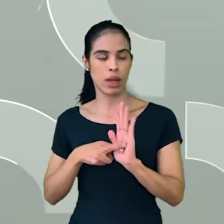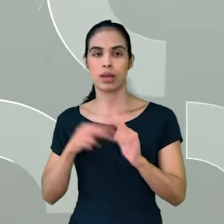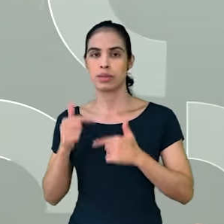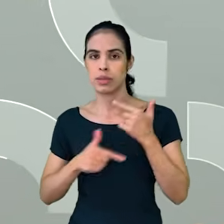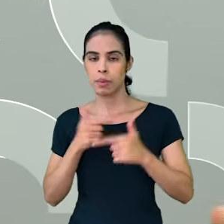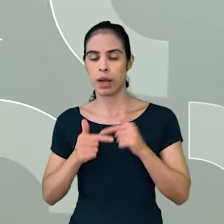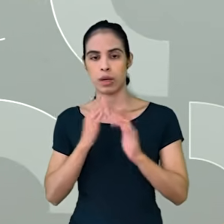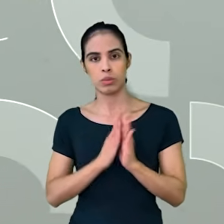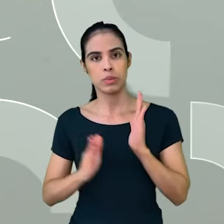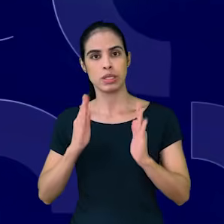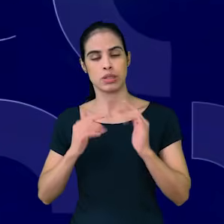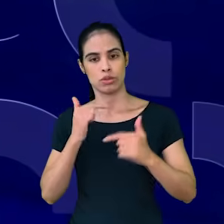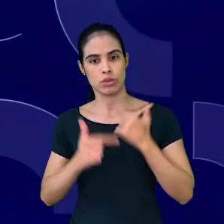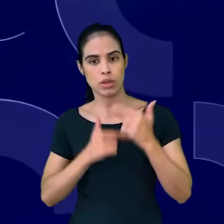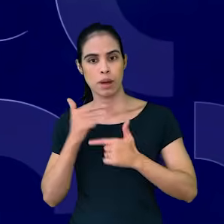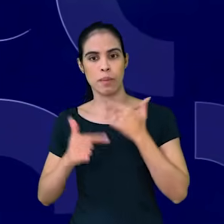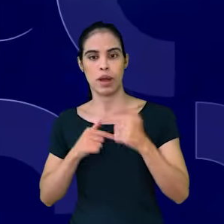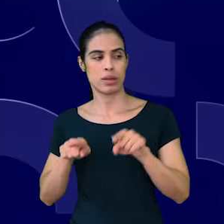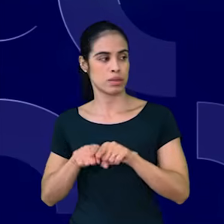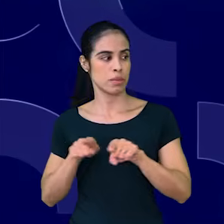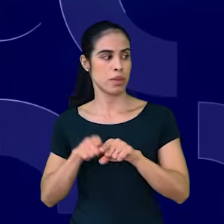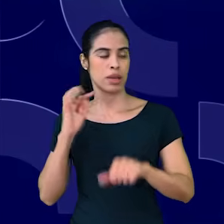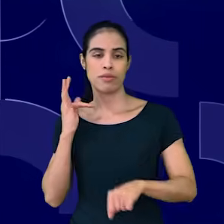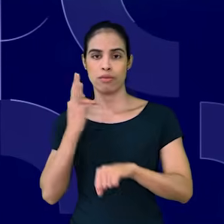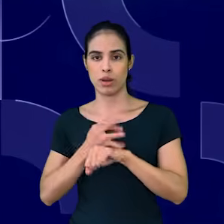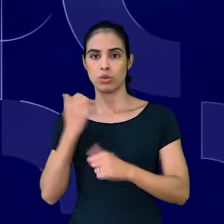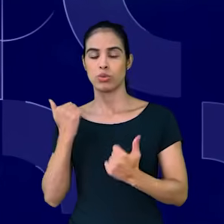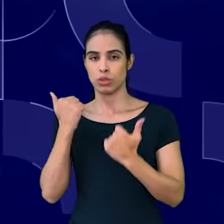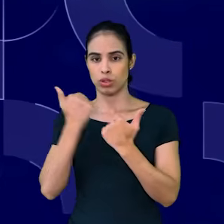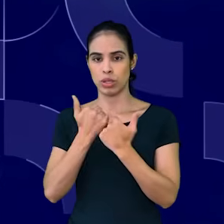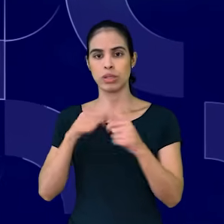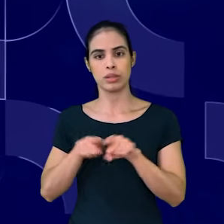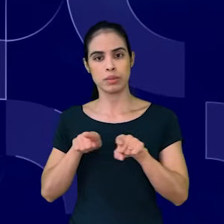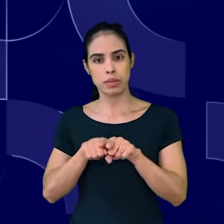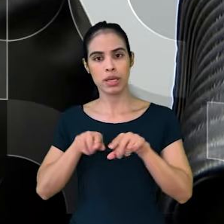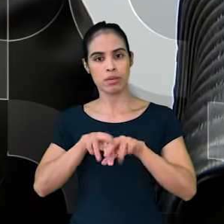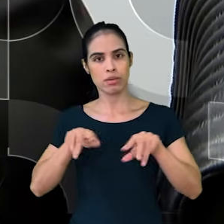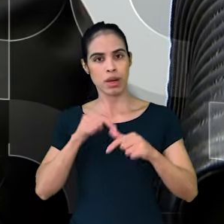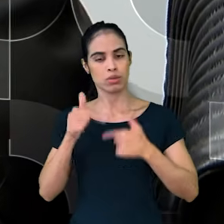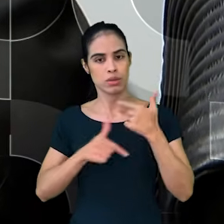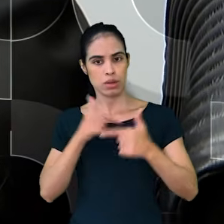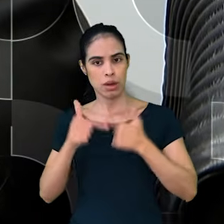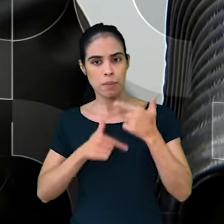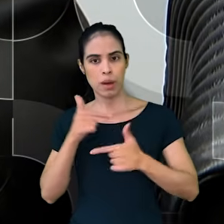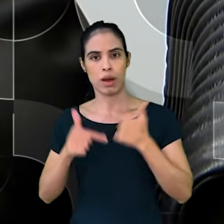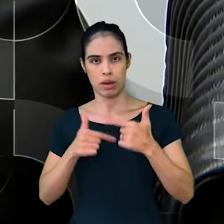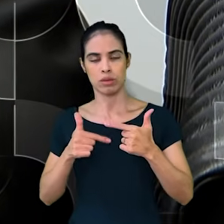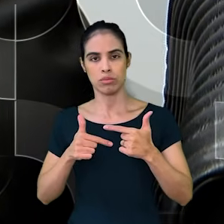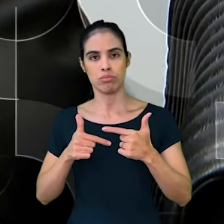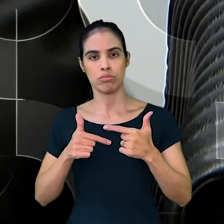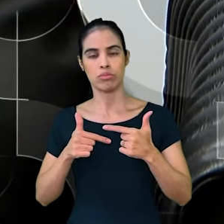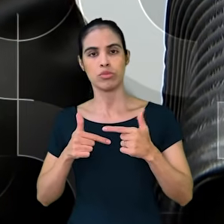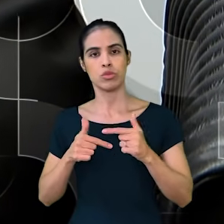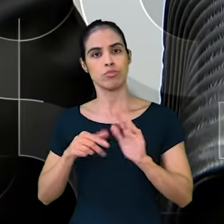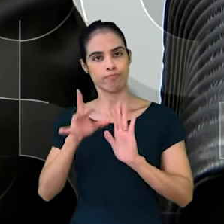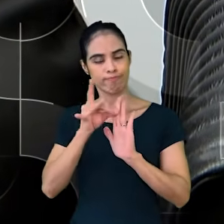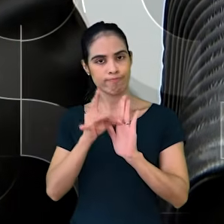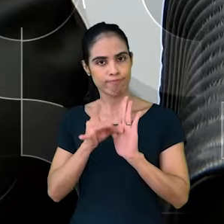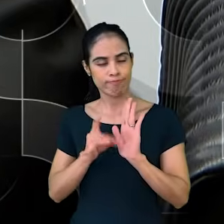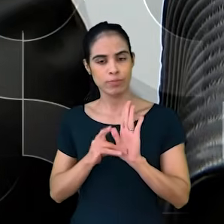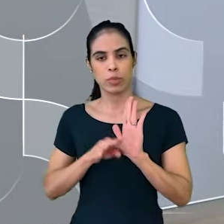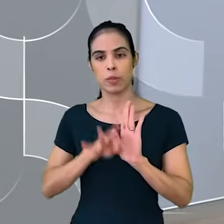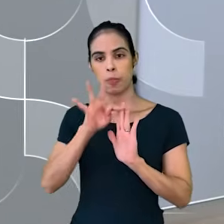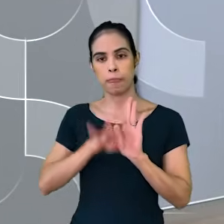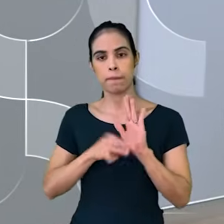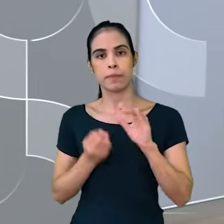turnos e escalas, mecanismos para faltas e substituições, além de procedimentos para recomposição do efetivo. O